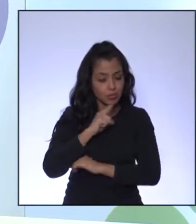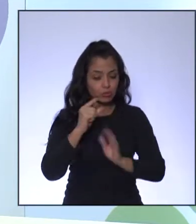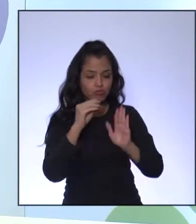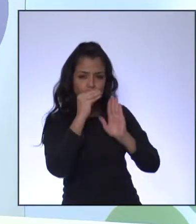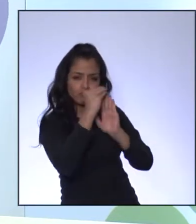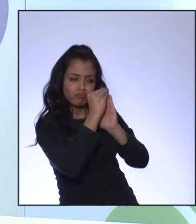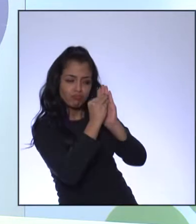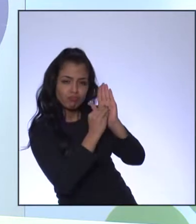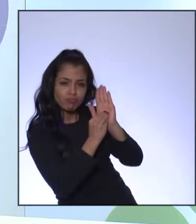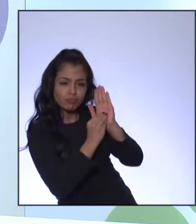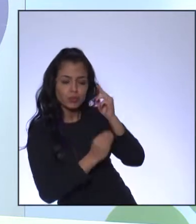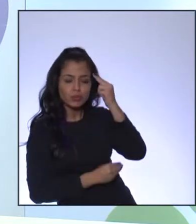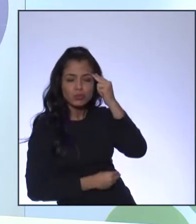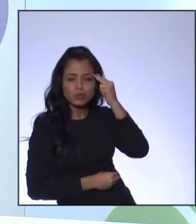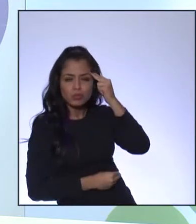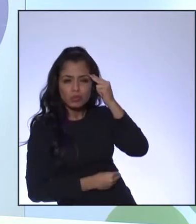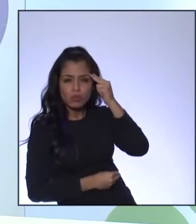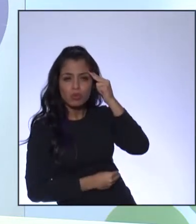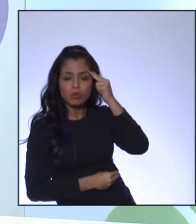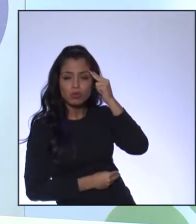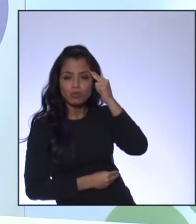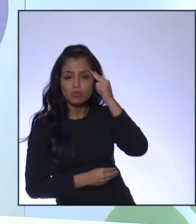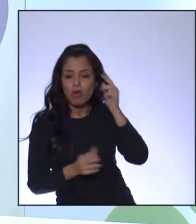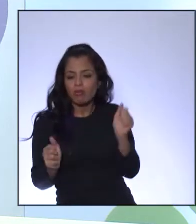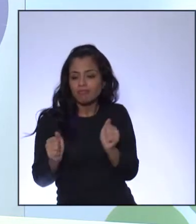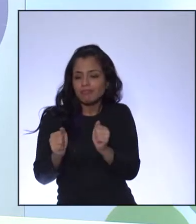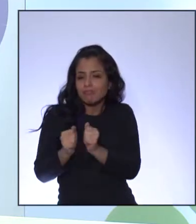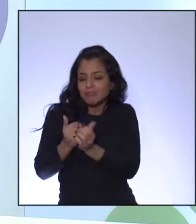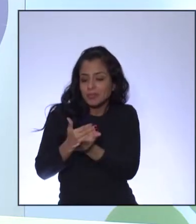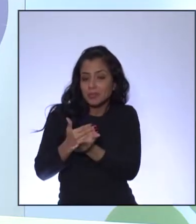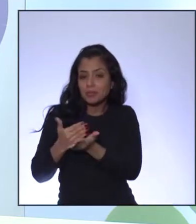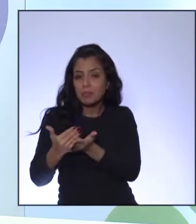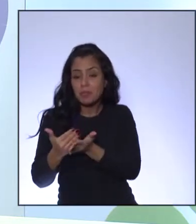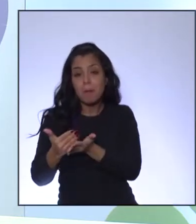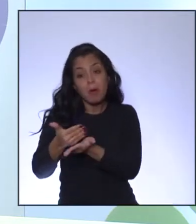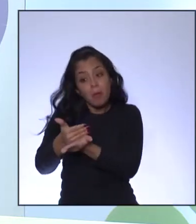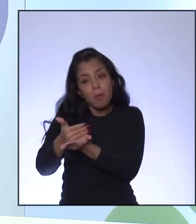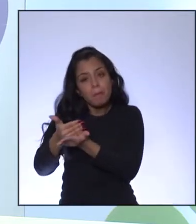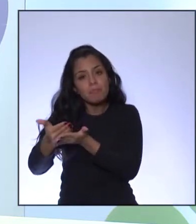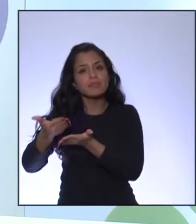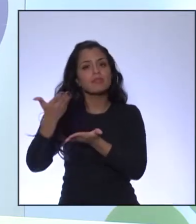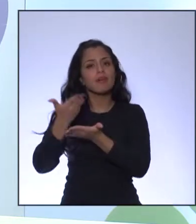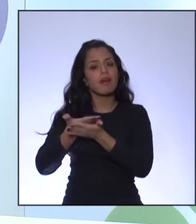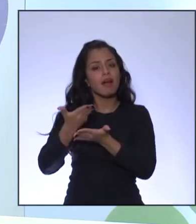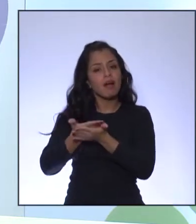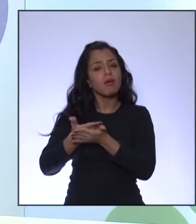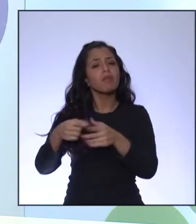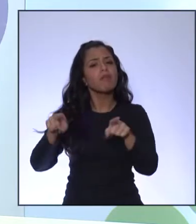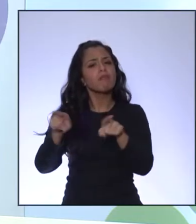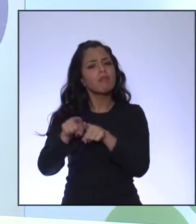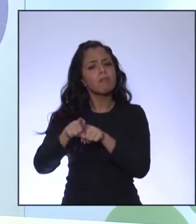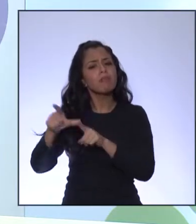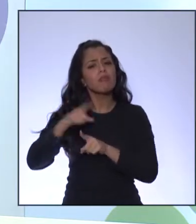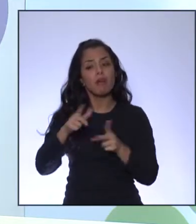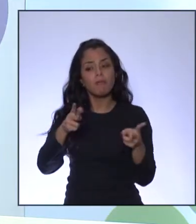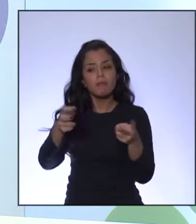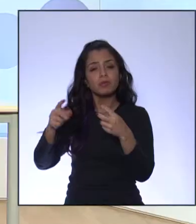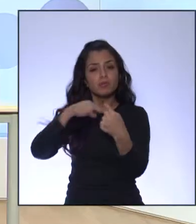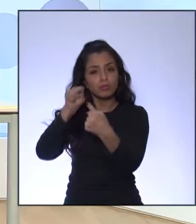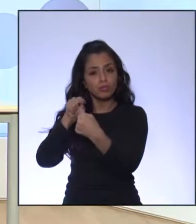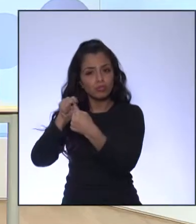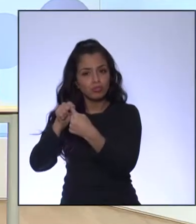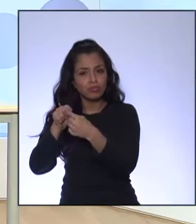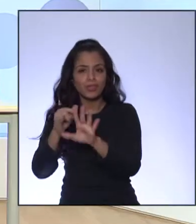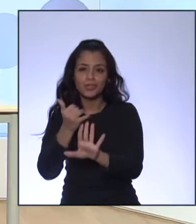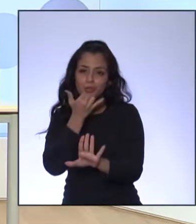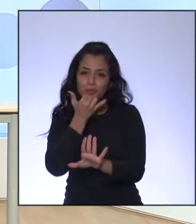do acolhimento, para a gente começar a entrar nessa aula e a gente olhar um pouquinho para os objetivos. Desculpa, eu